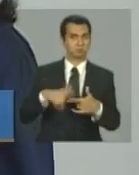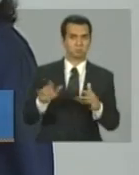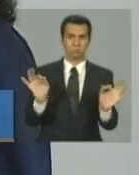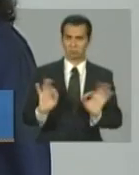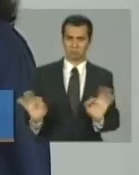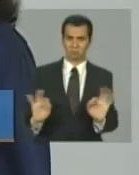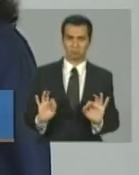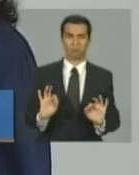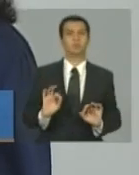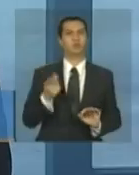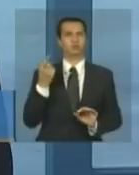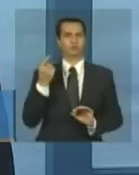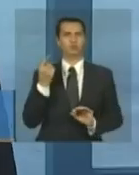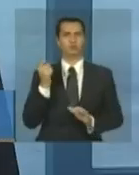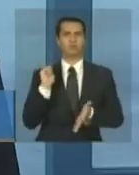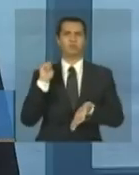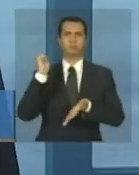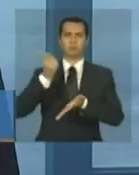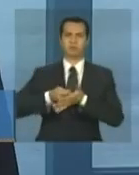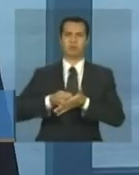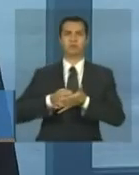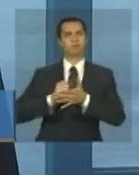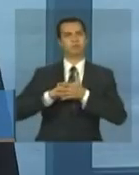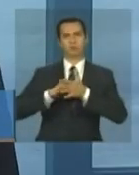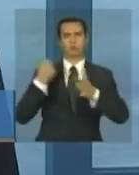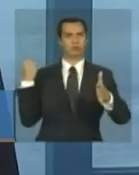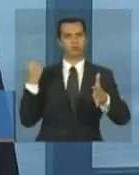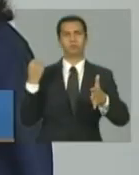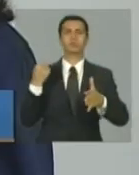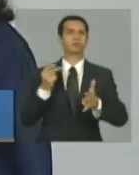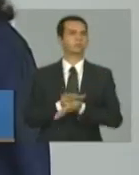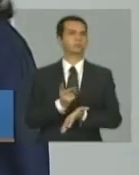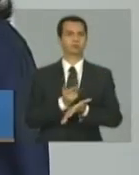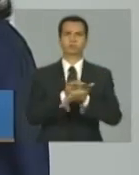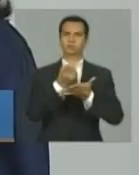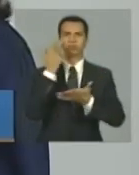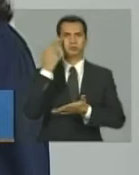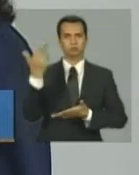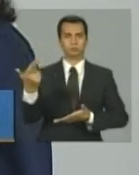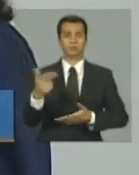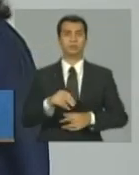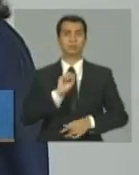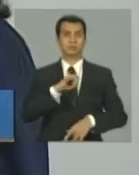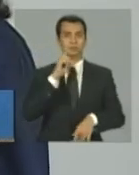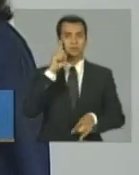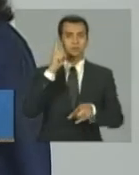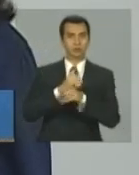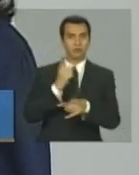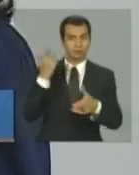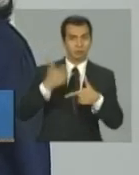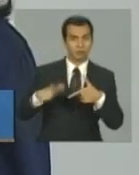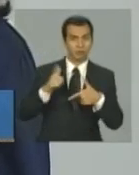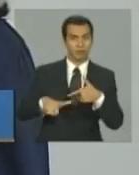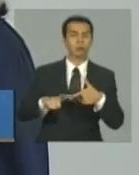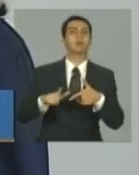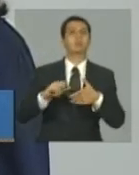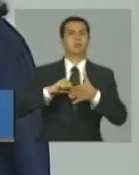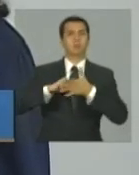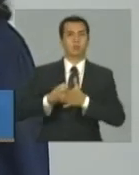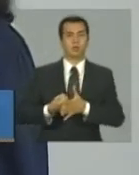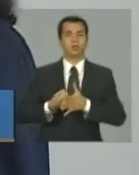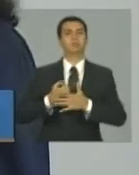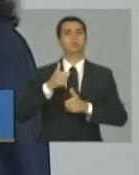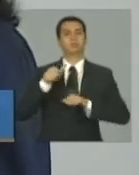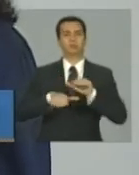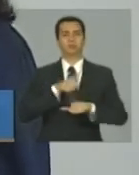intenção daquela família esse benefício ele pode ser desbloqueada a família volta a receber normalmente se não se for identificado esse benefício